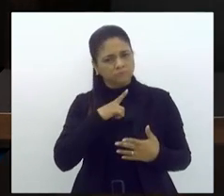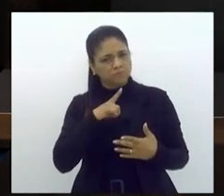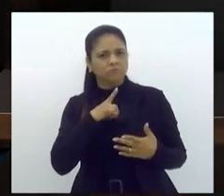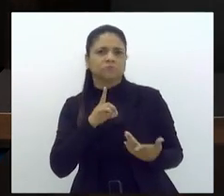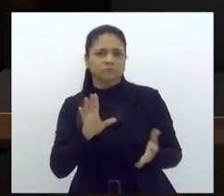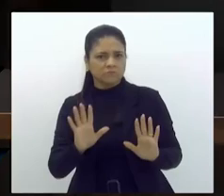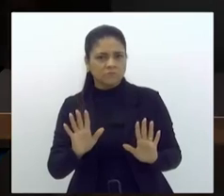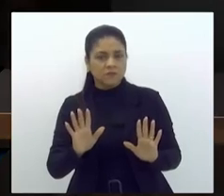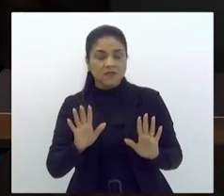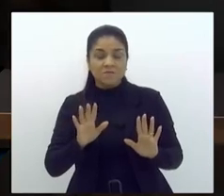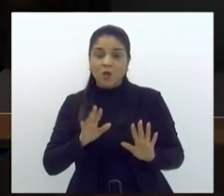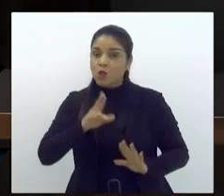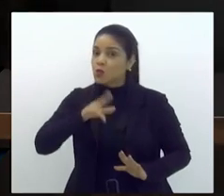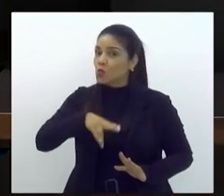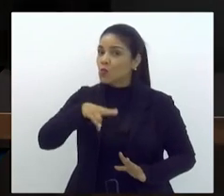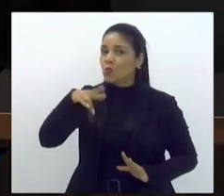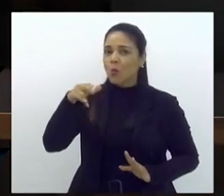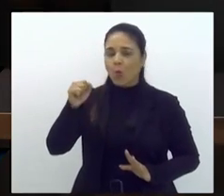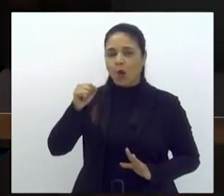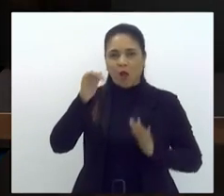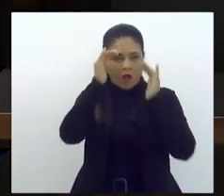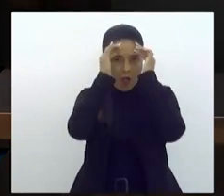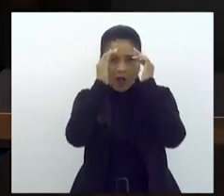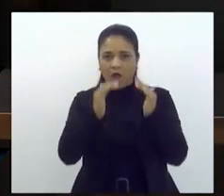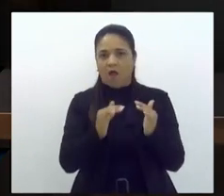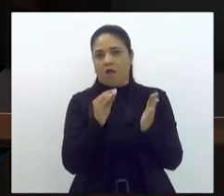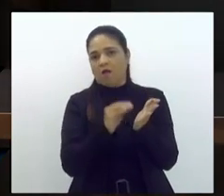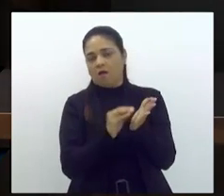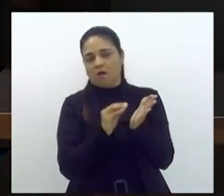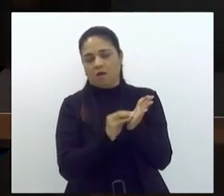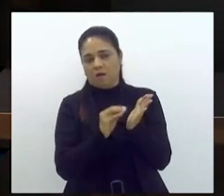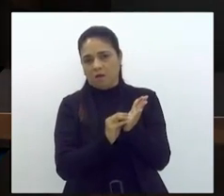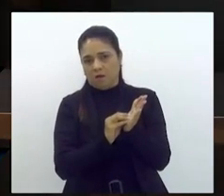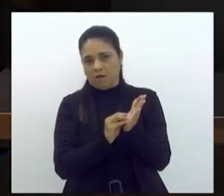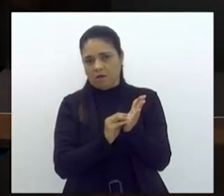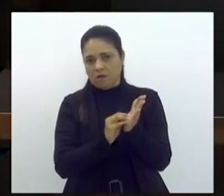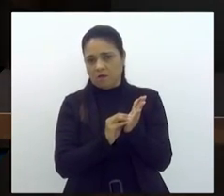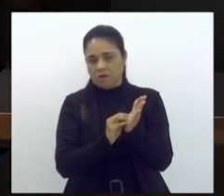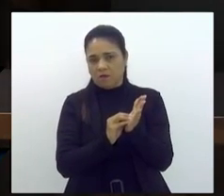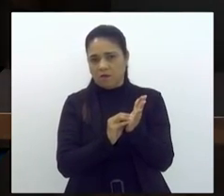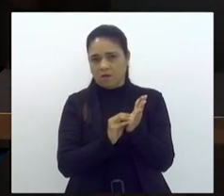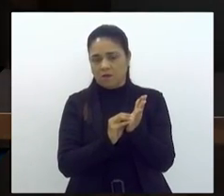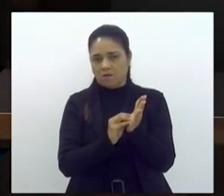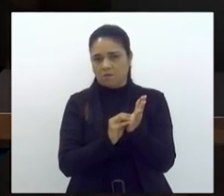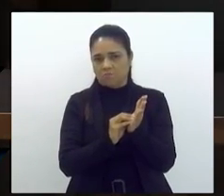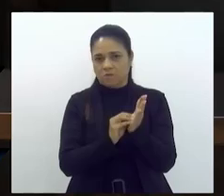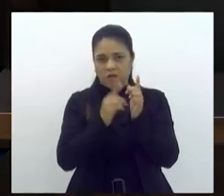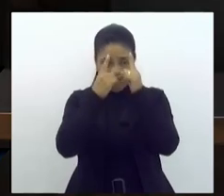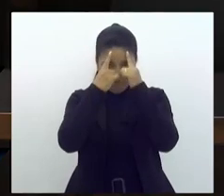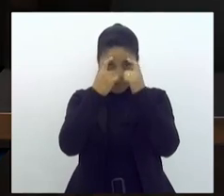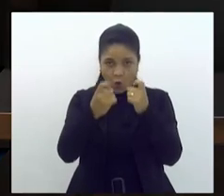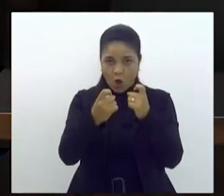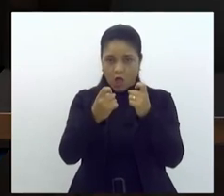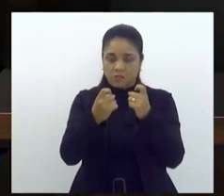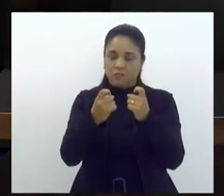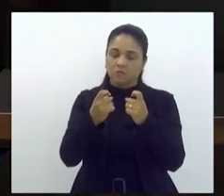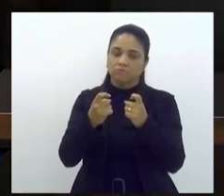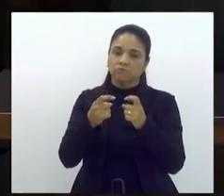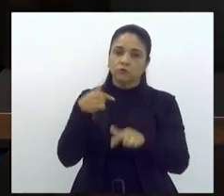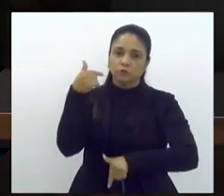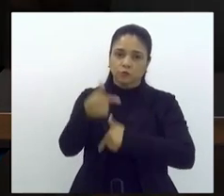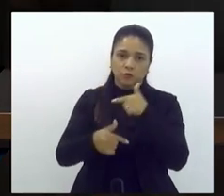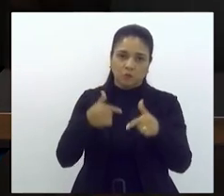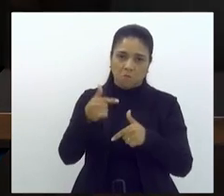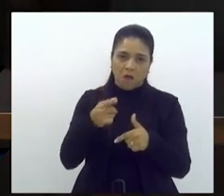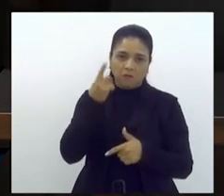contrárias Mas jamais o desrespeito e agressão no seu livre exercício do mandado parlamentar